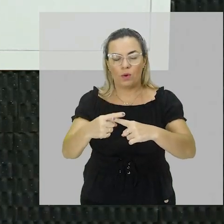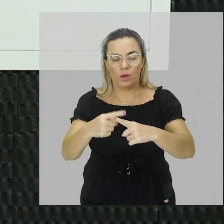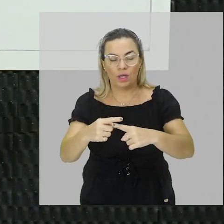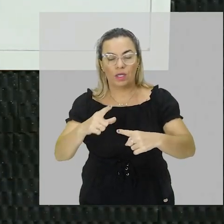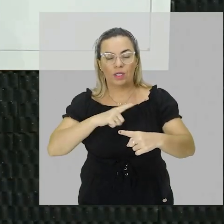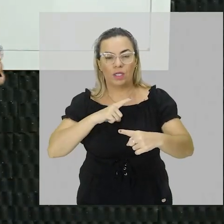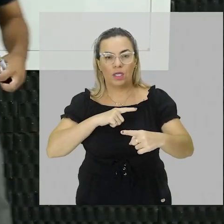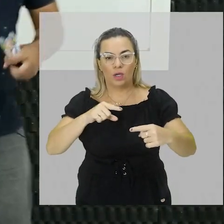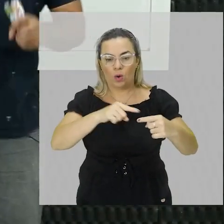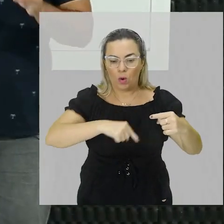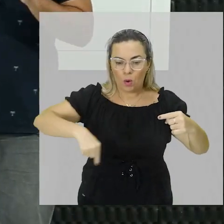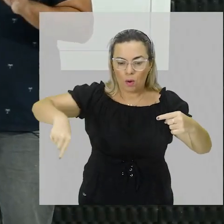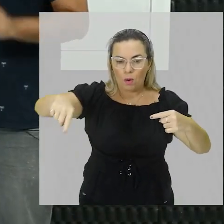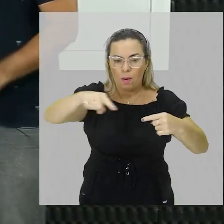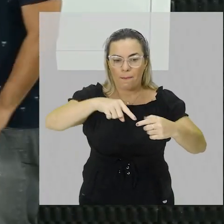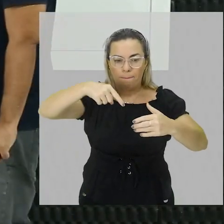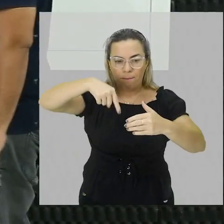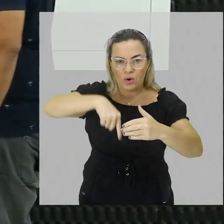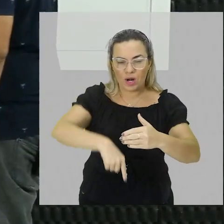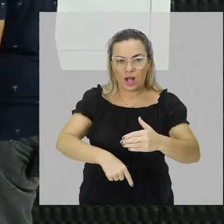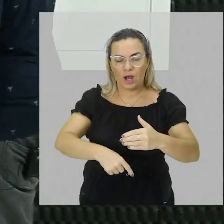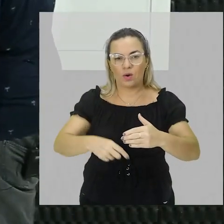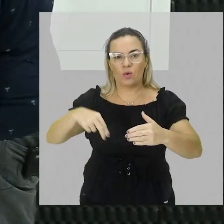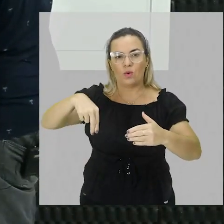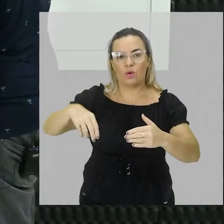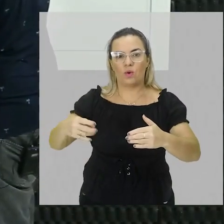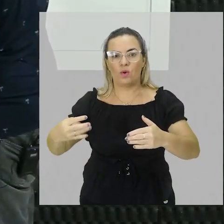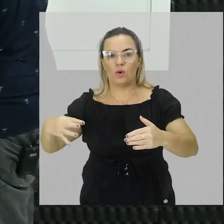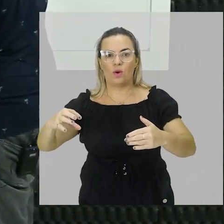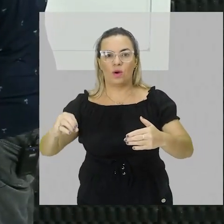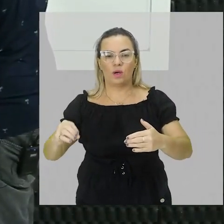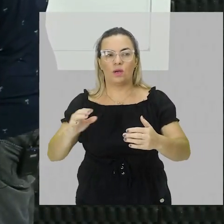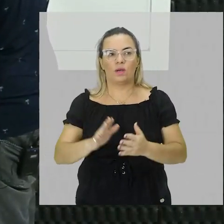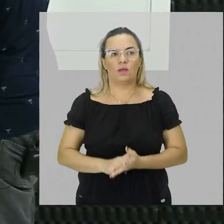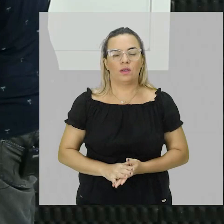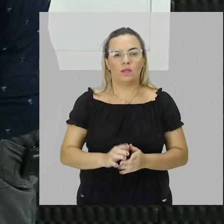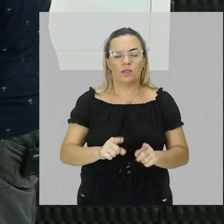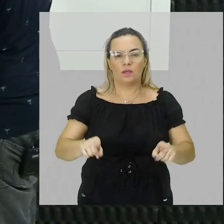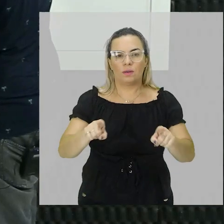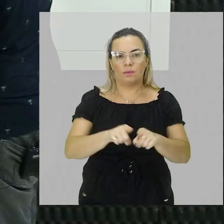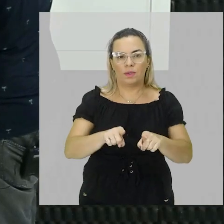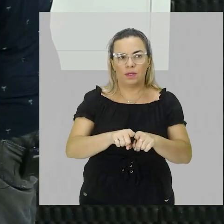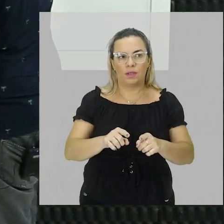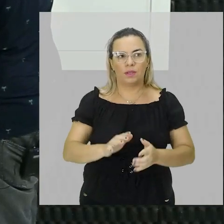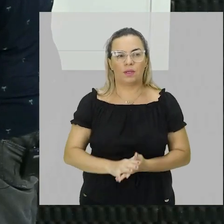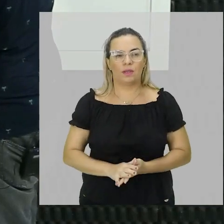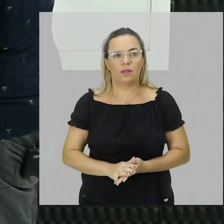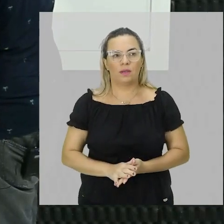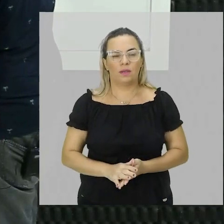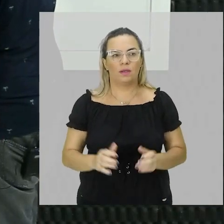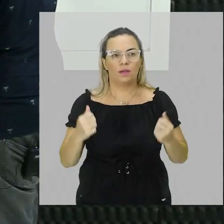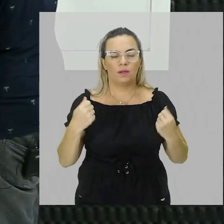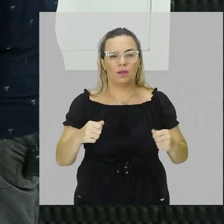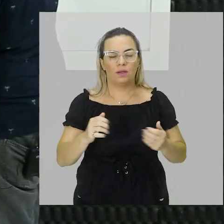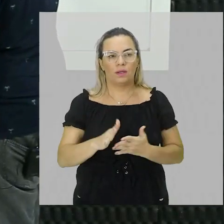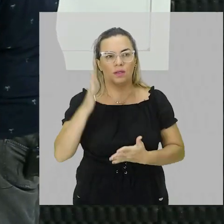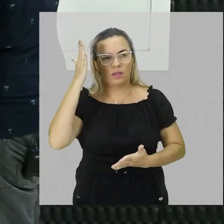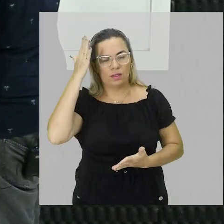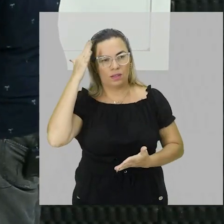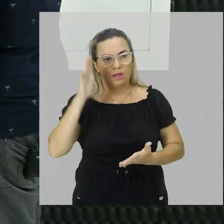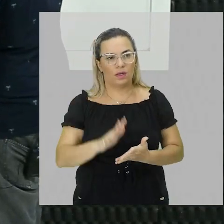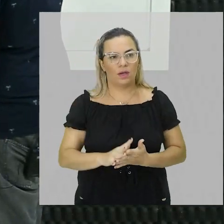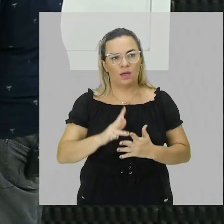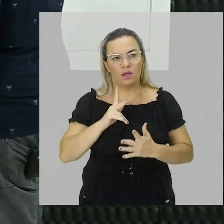tá certo? Eu tenho que levar em consideração também a força centrípeta, né? Então, a força